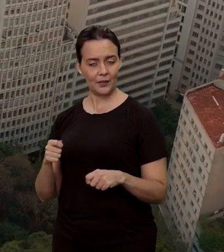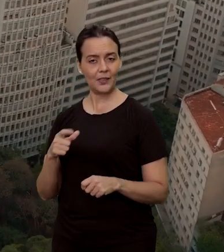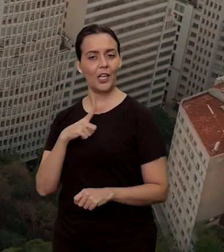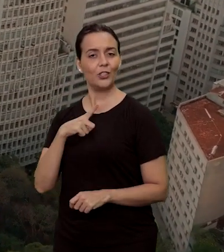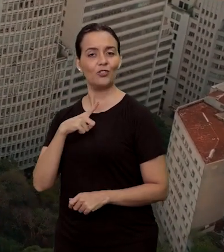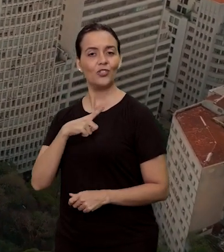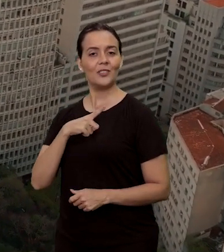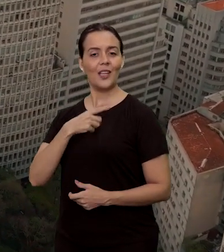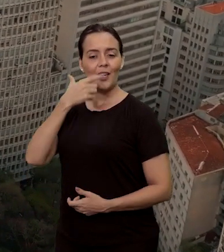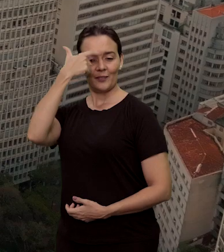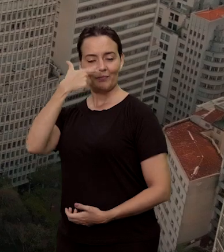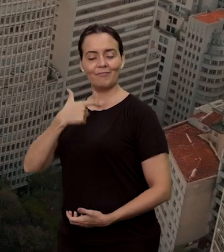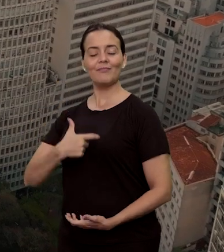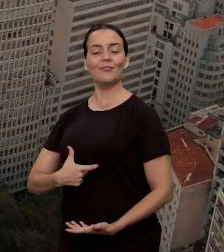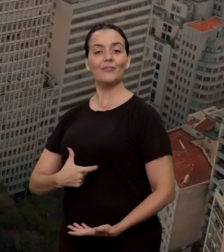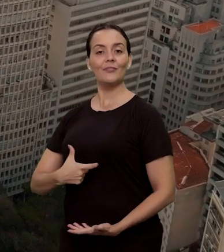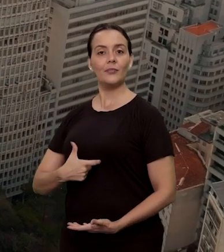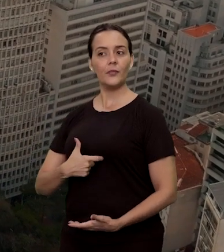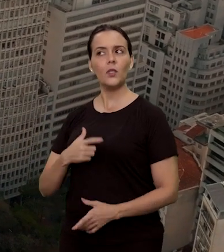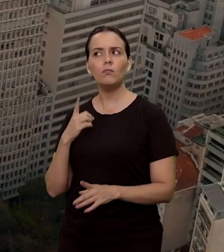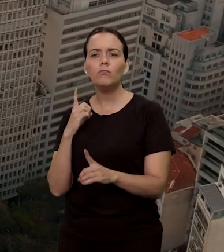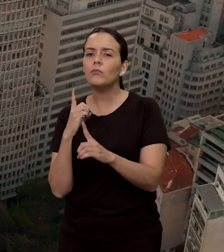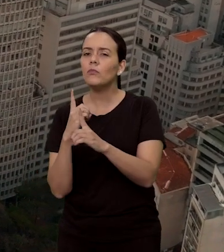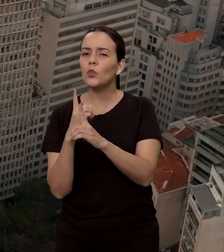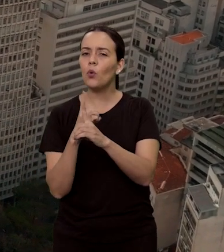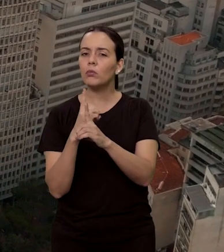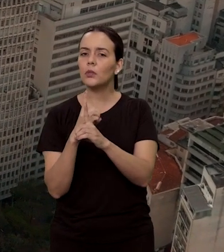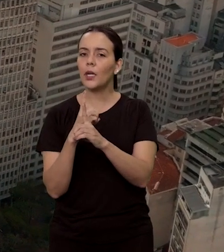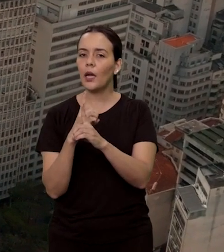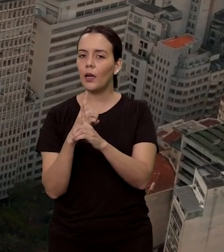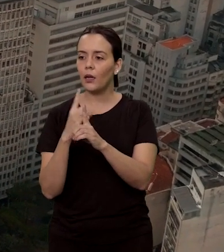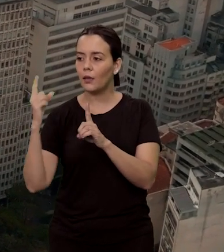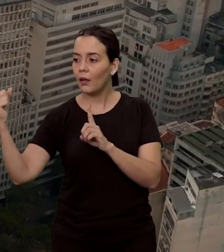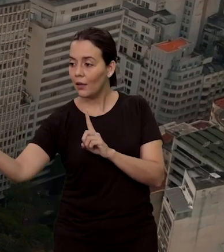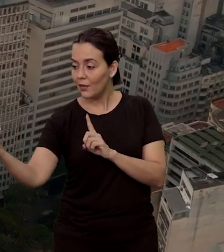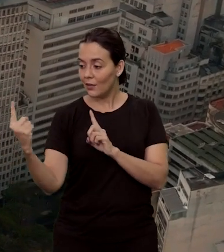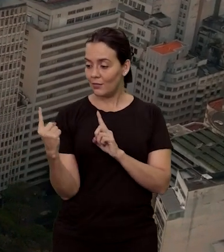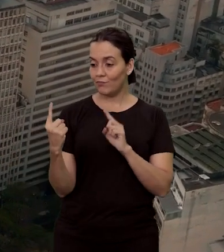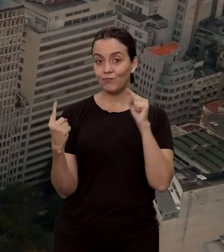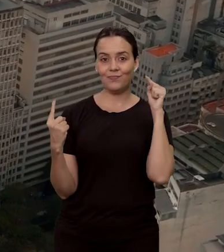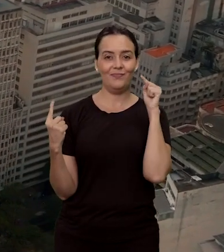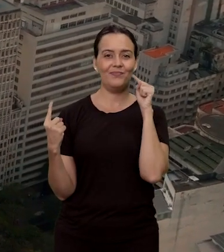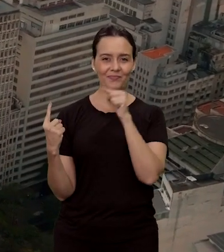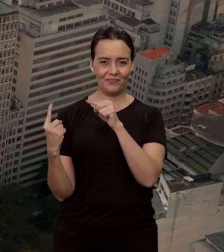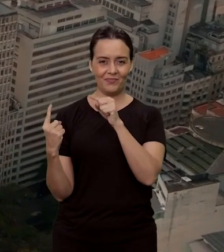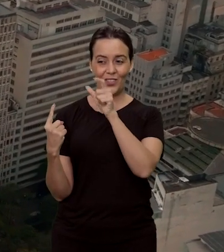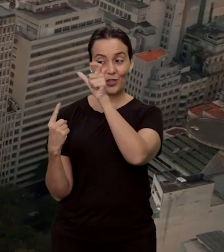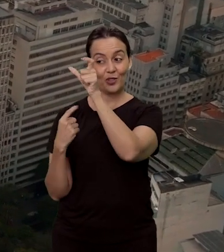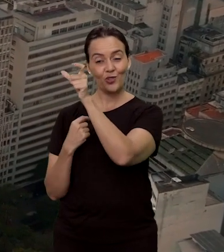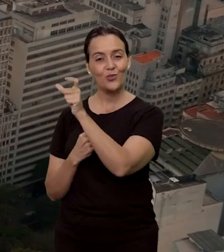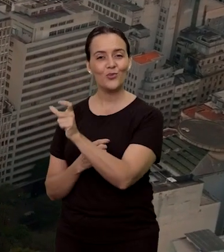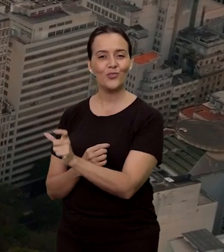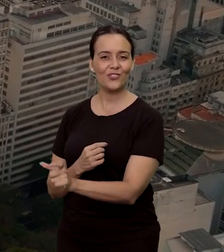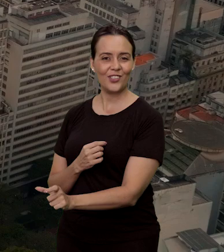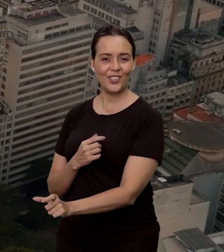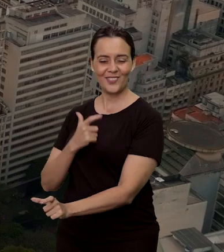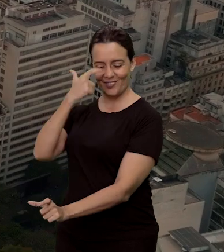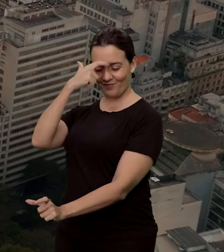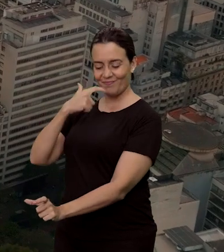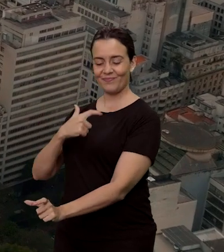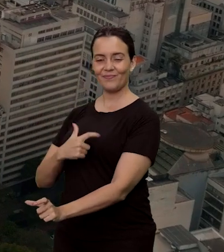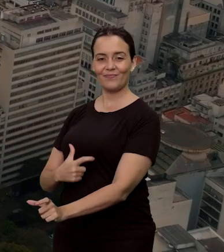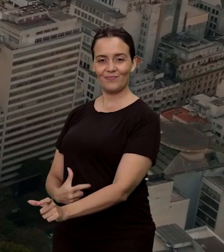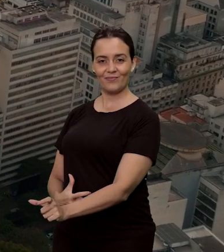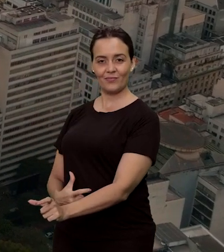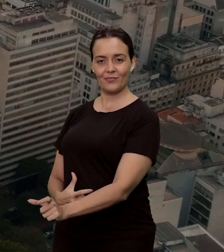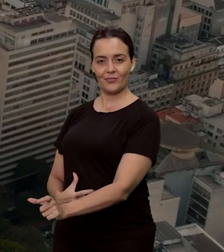de encontrar um outro na mesma qualificação que esse tal sujeito que eu sou, e produziu